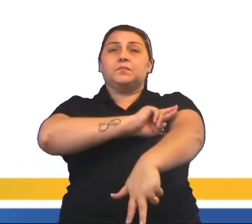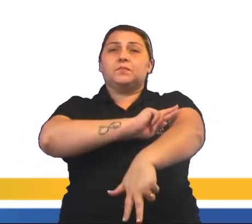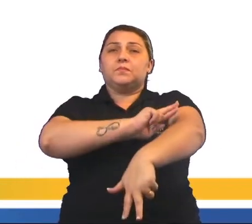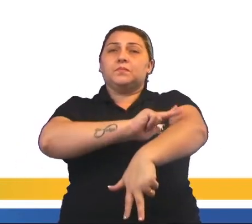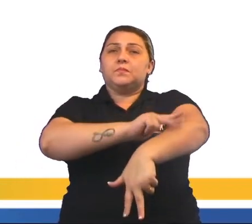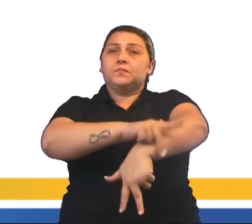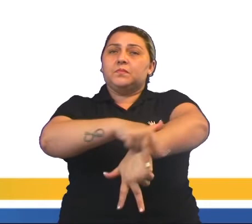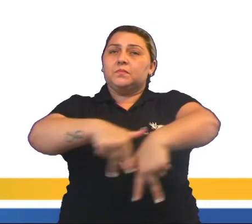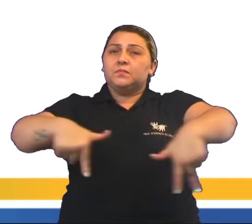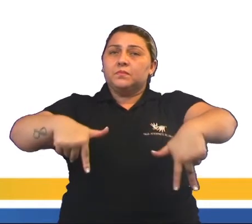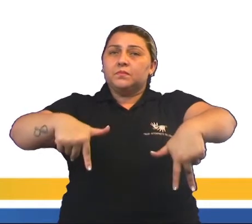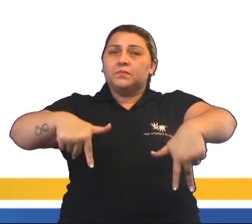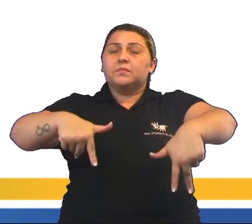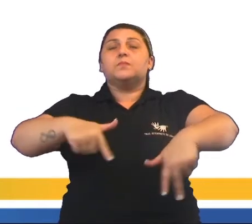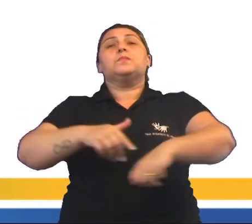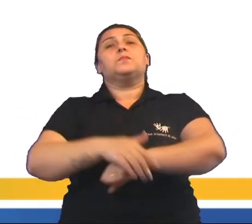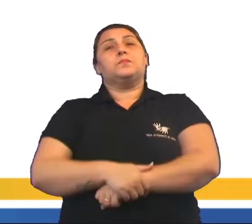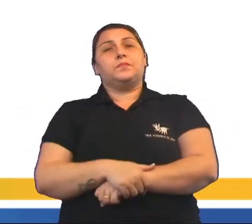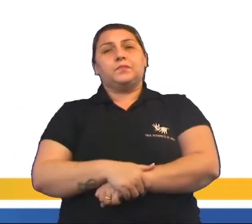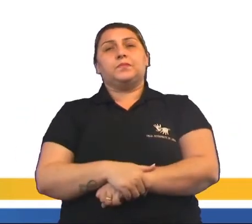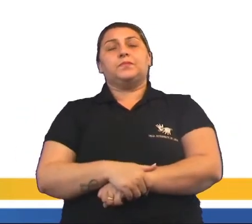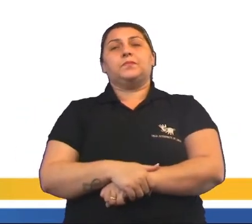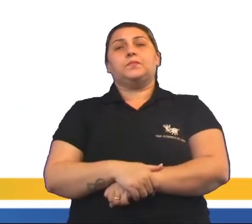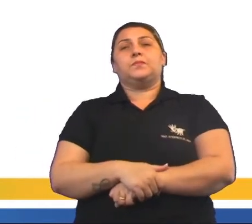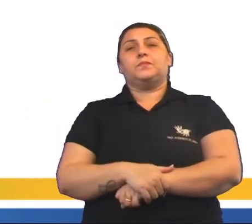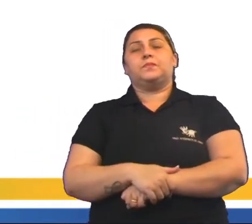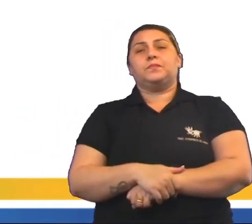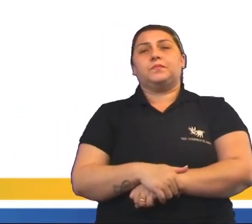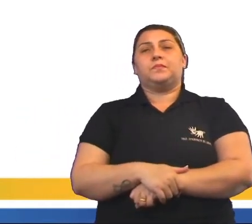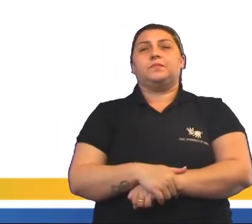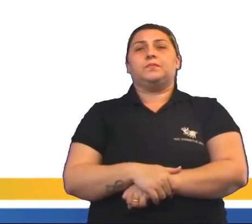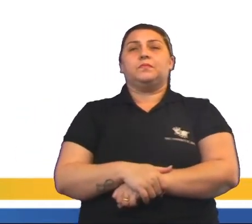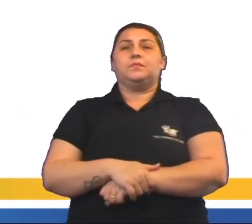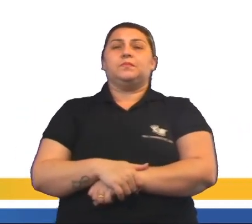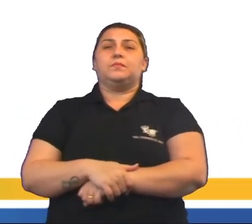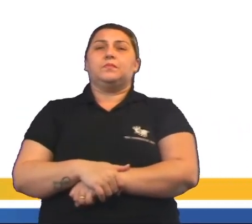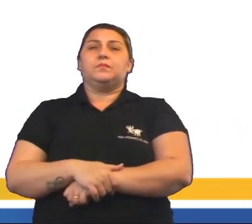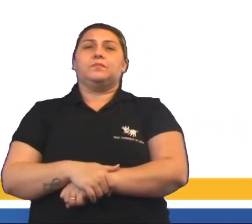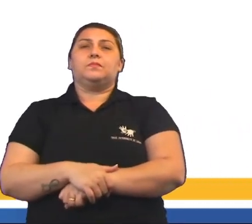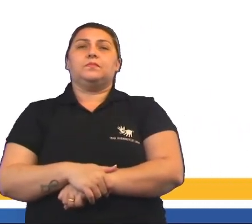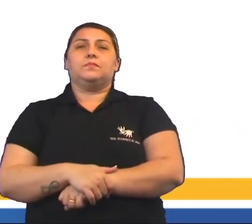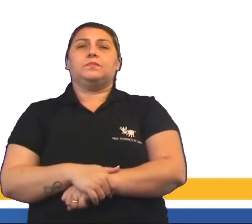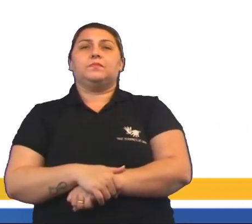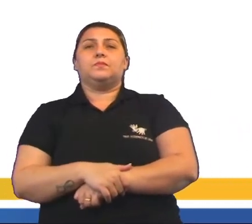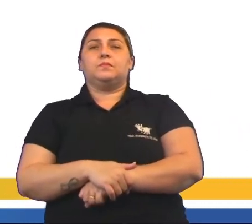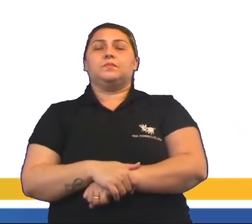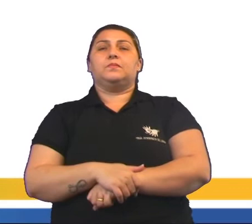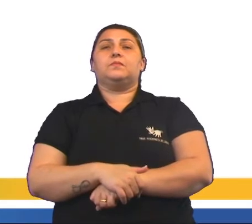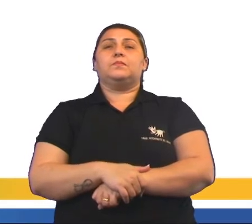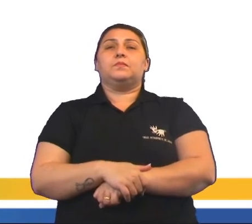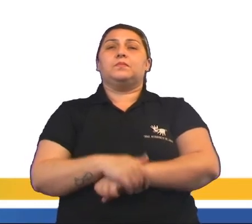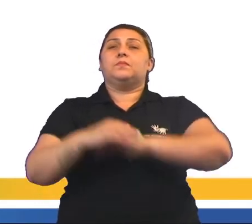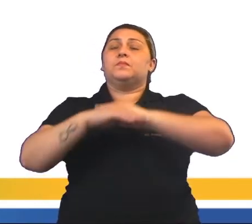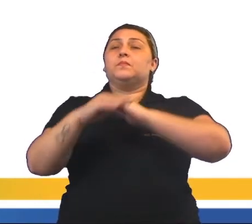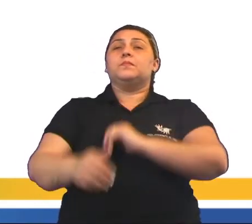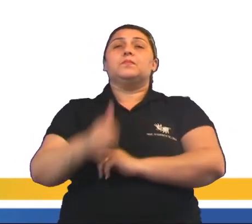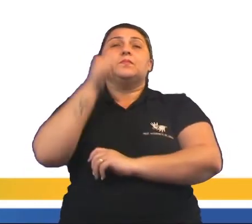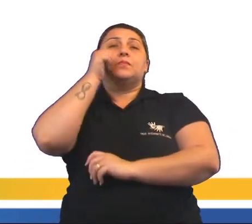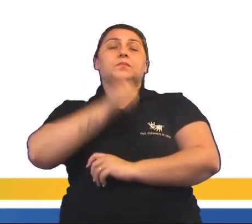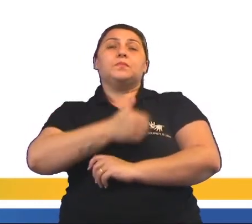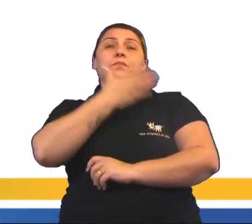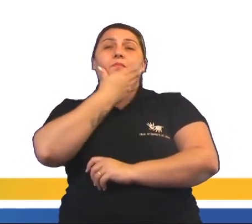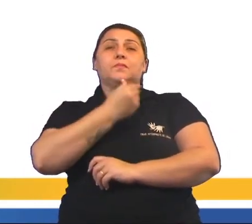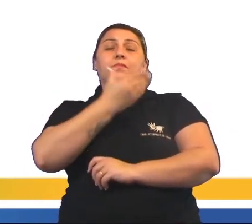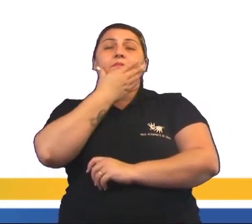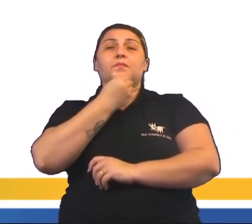desigualdade bastante recorrente, que é a desigualdade de gênero, a desigualdade entre homens e